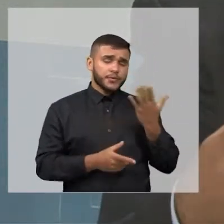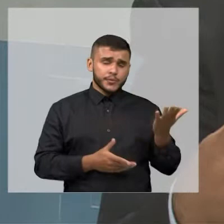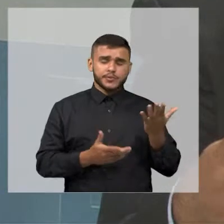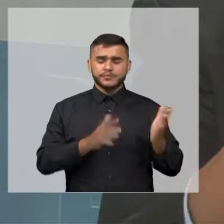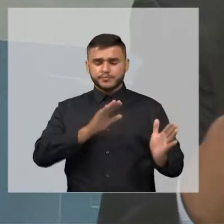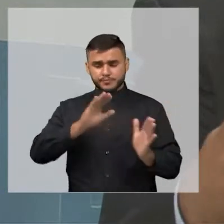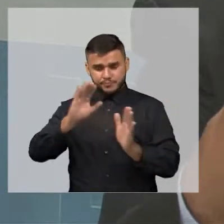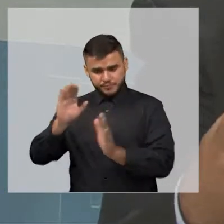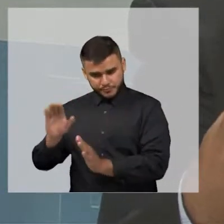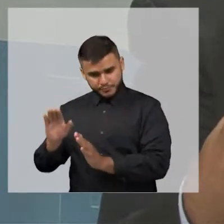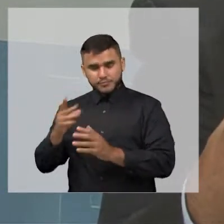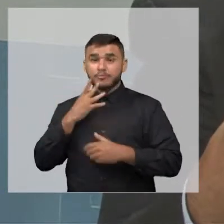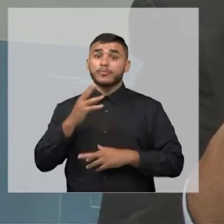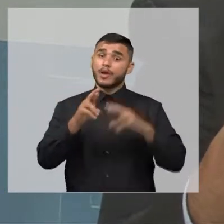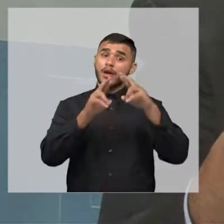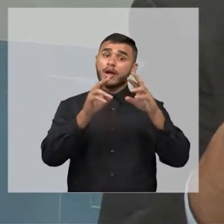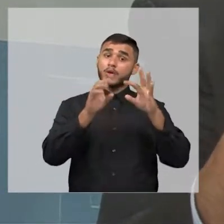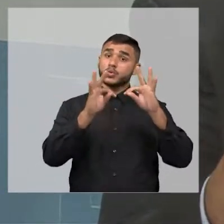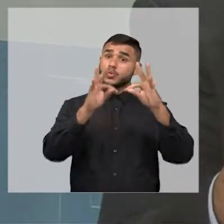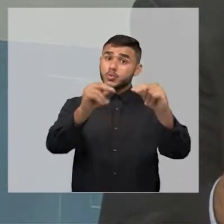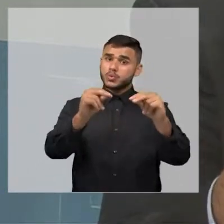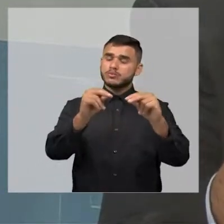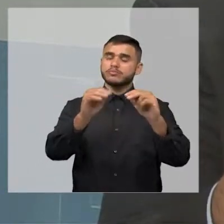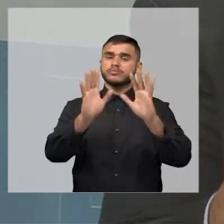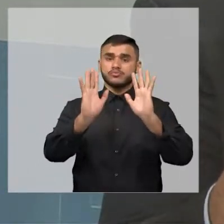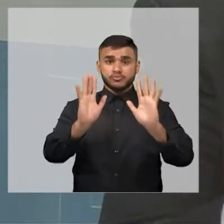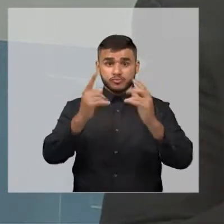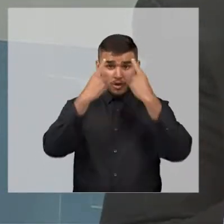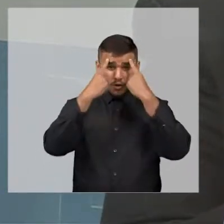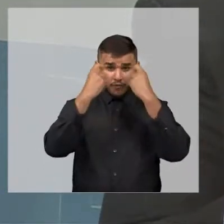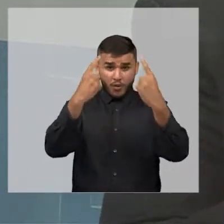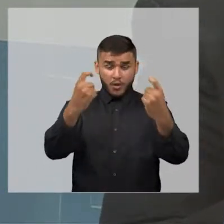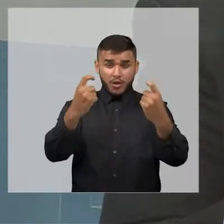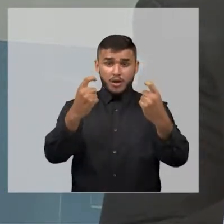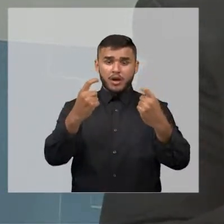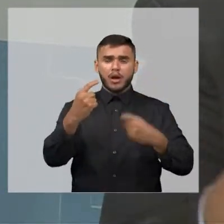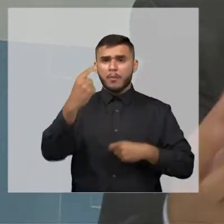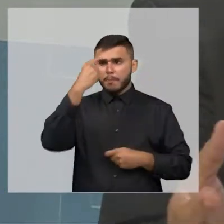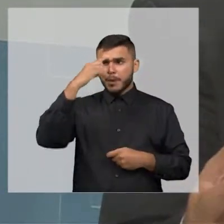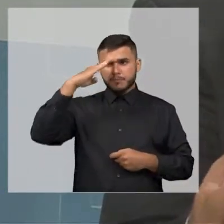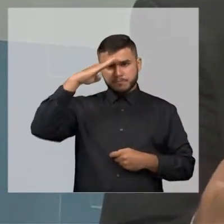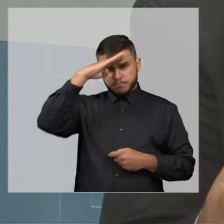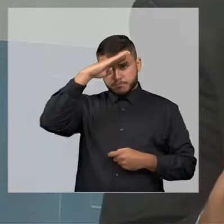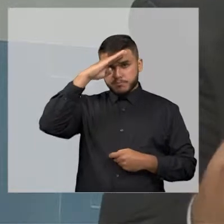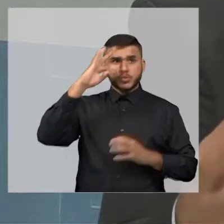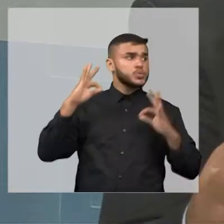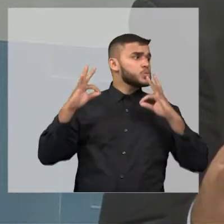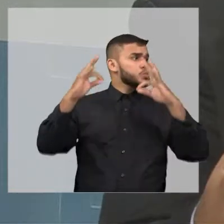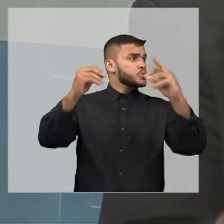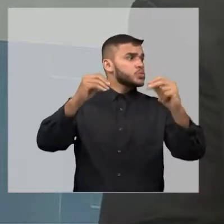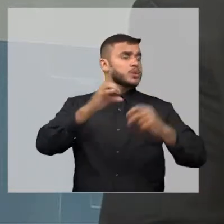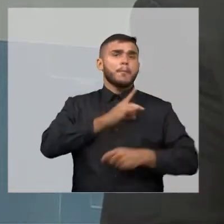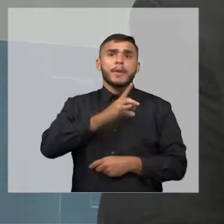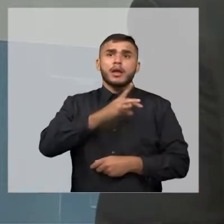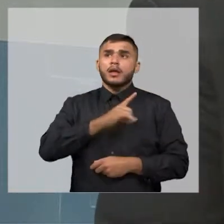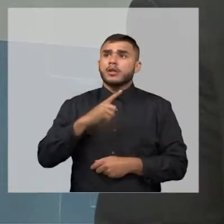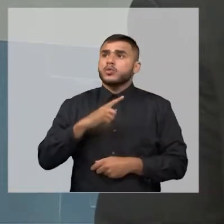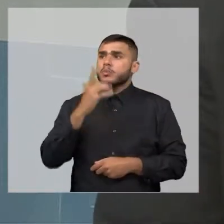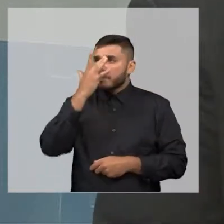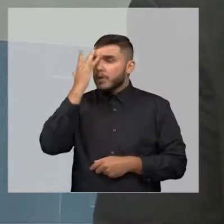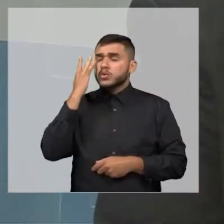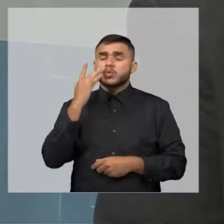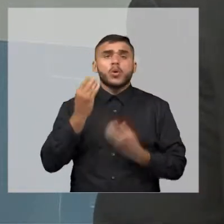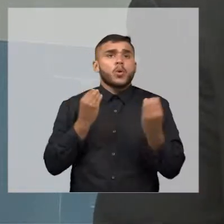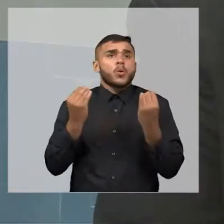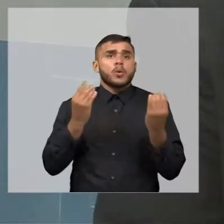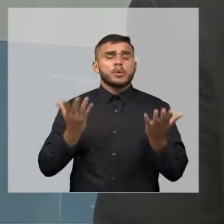todos os candidatos, o único que entendeu que o povo brasileiro vive humilhado, com medo, foi o Bolsonaro. Por isso ele foi eleito. Qual é o